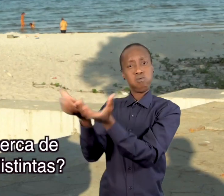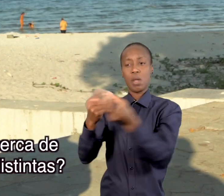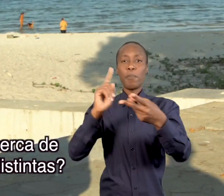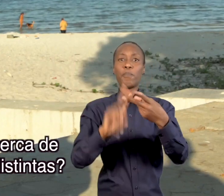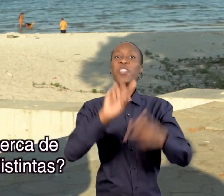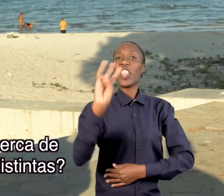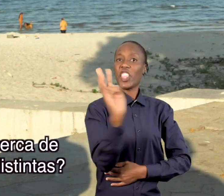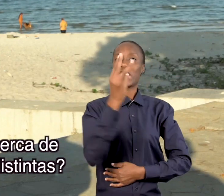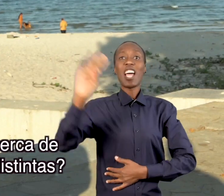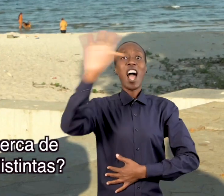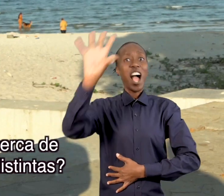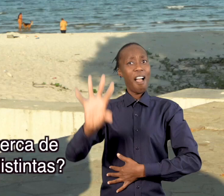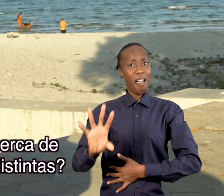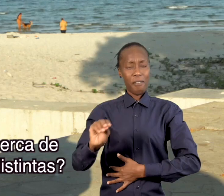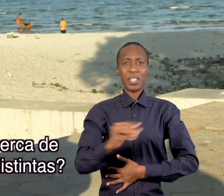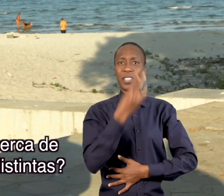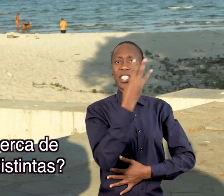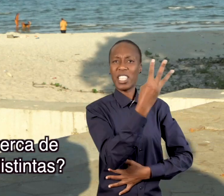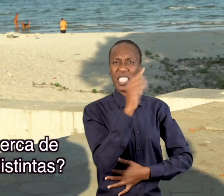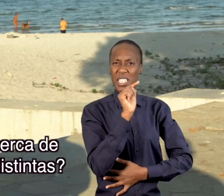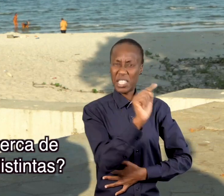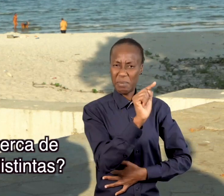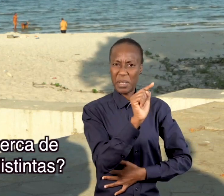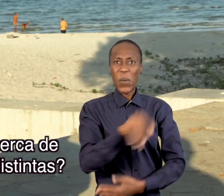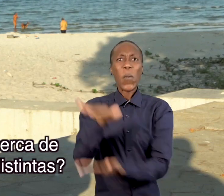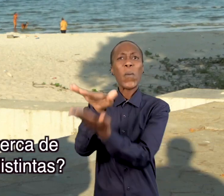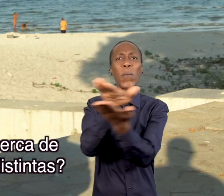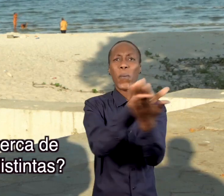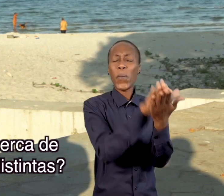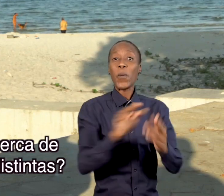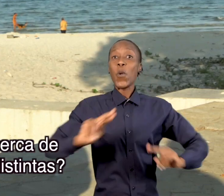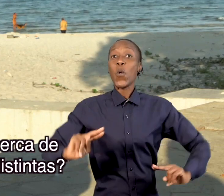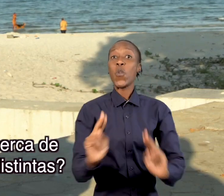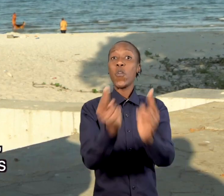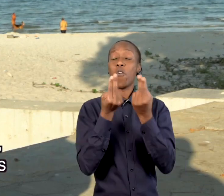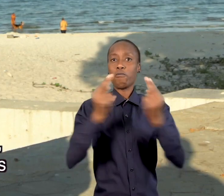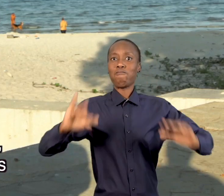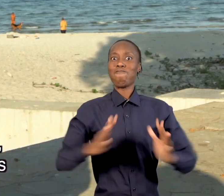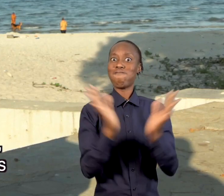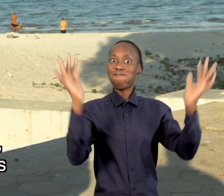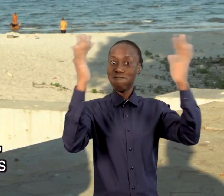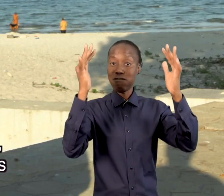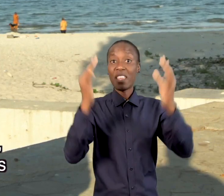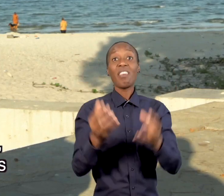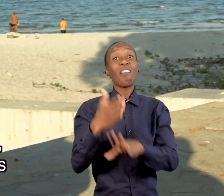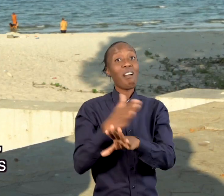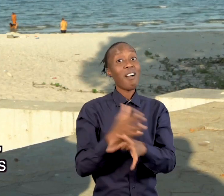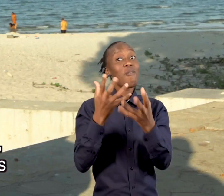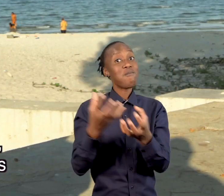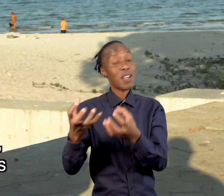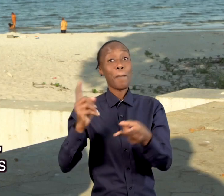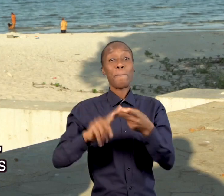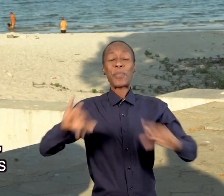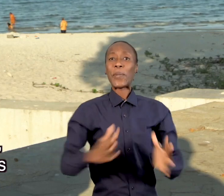de 300.000 hectares e 9 espécies distintas? Os mangais são